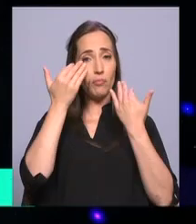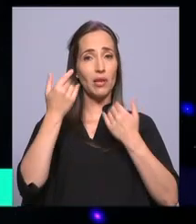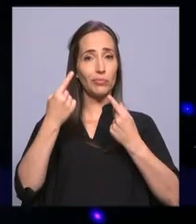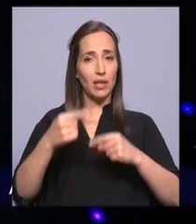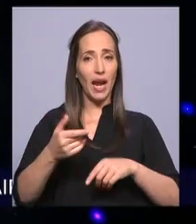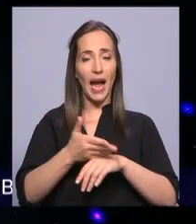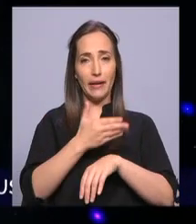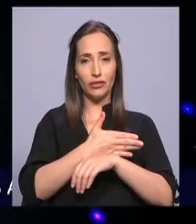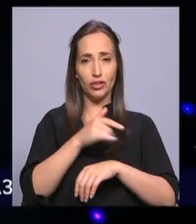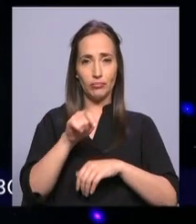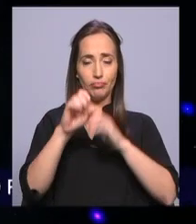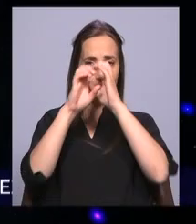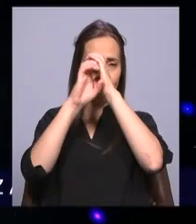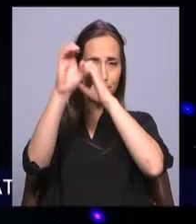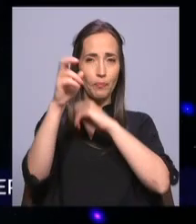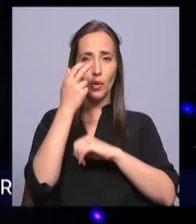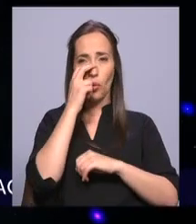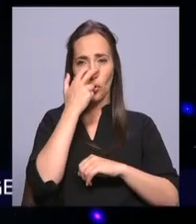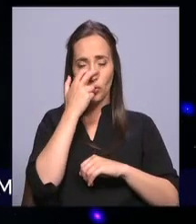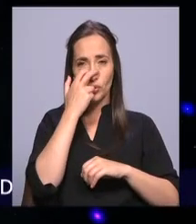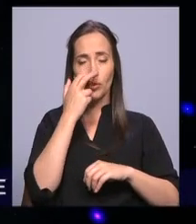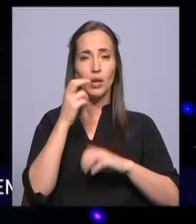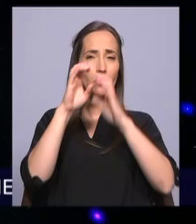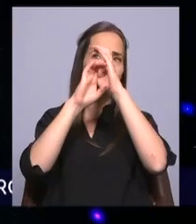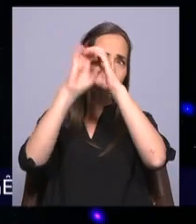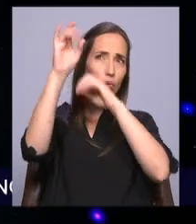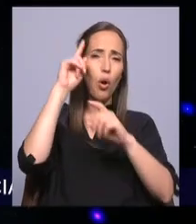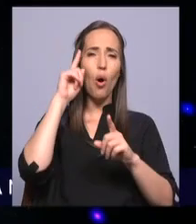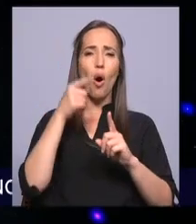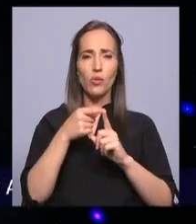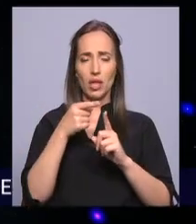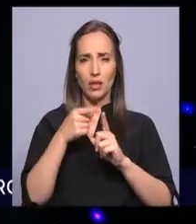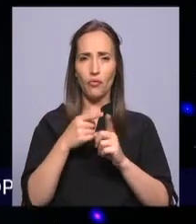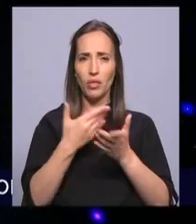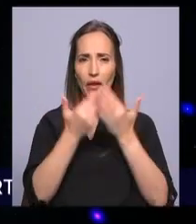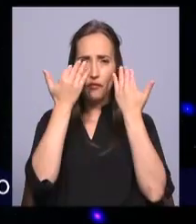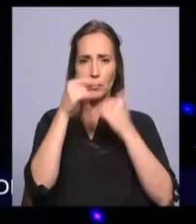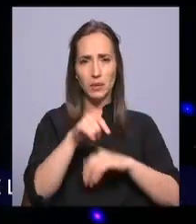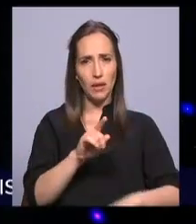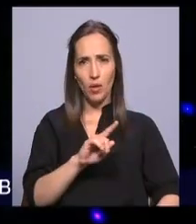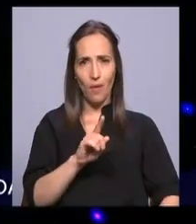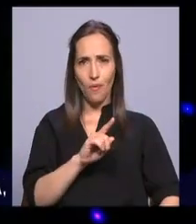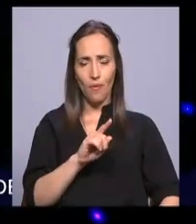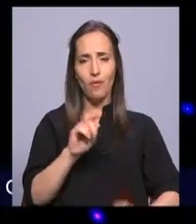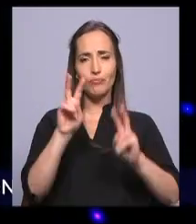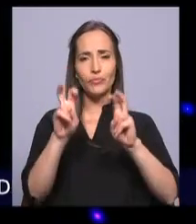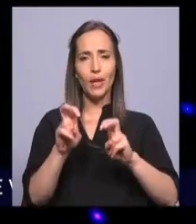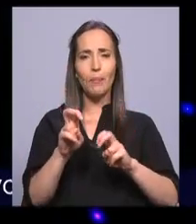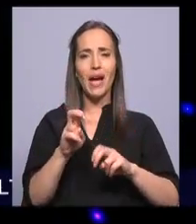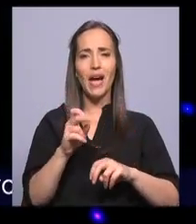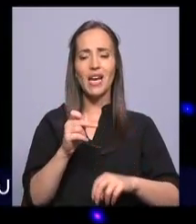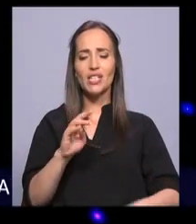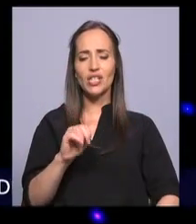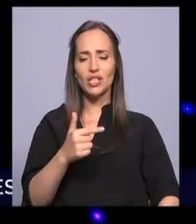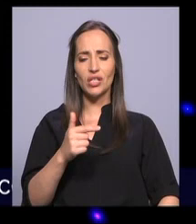levantamento do Gaia. Aspecto muito curioso, Daniel. O Gaia não foi feito para dar esta informação dos asteroides, o que faz com que seja